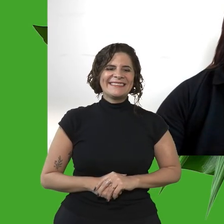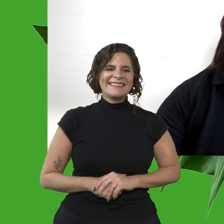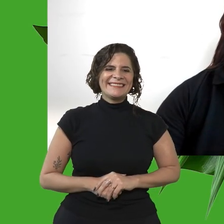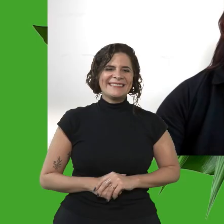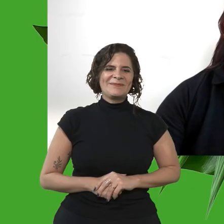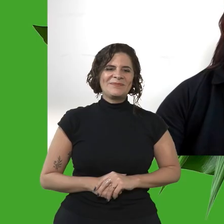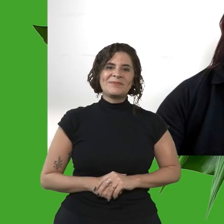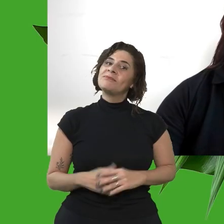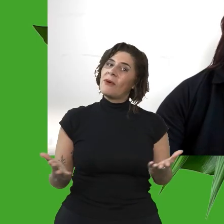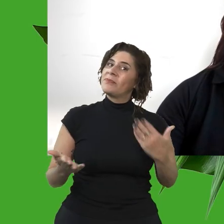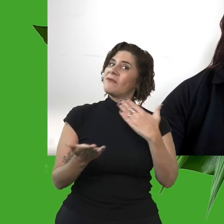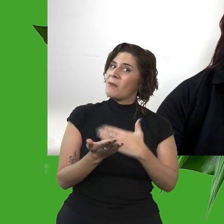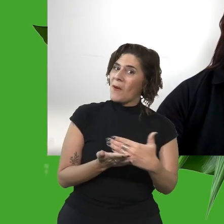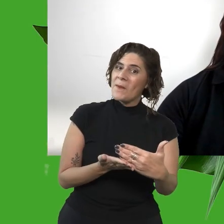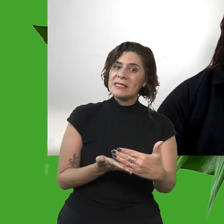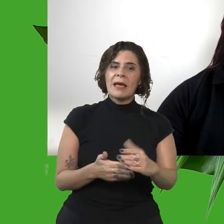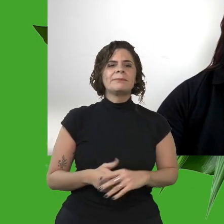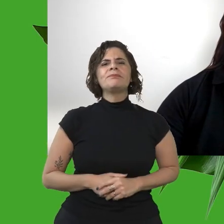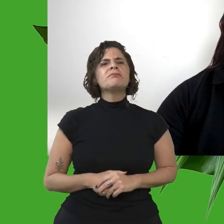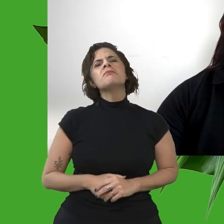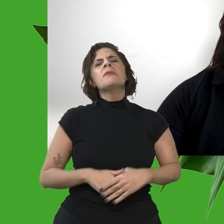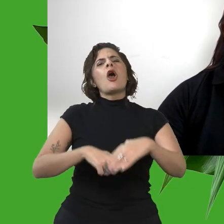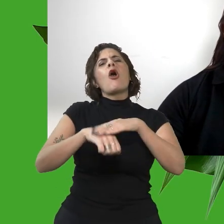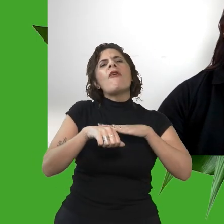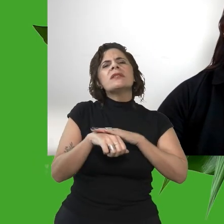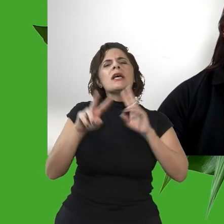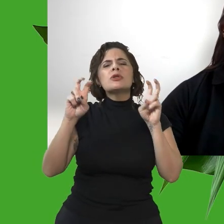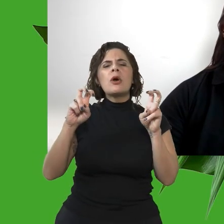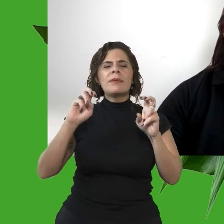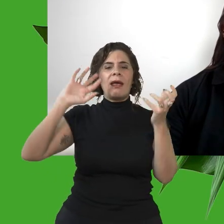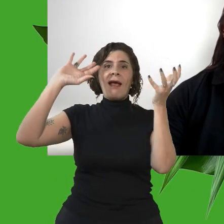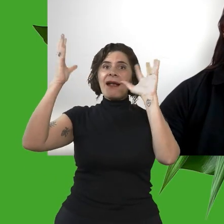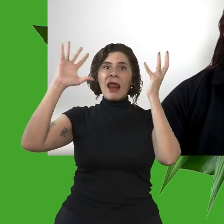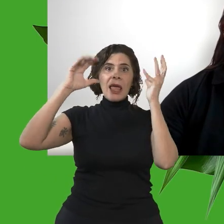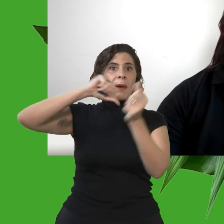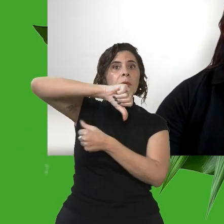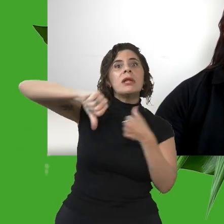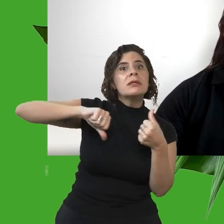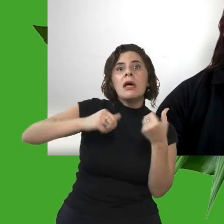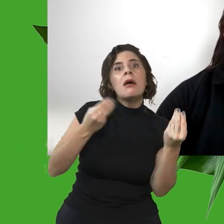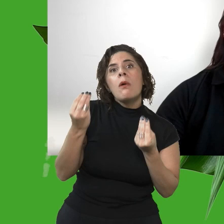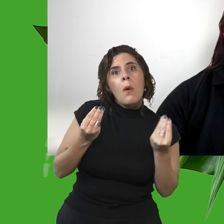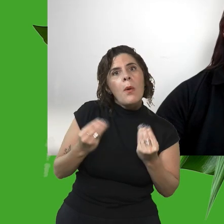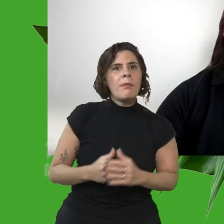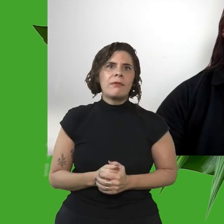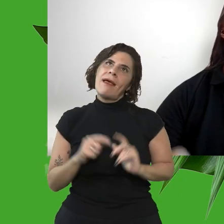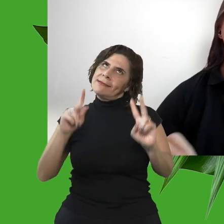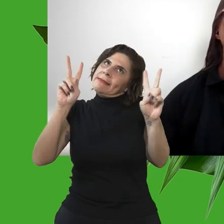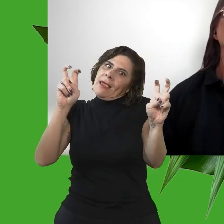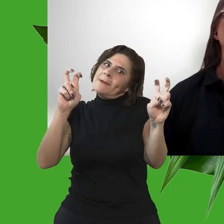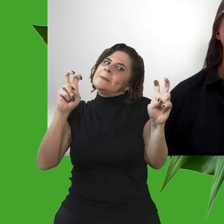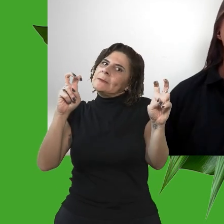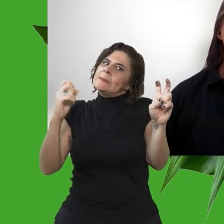Bom, gente, iniciando aqui, vamos conversar um pouquinho sobre mudança climática, né, que é um tema que está em alta há algum tempo, mas a gente entende que